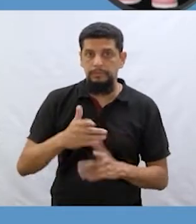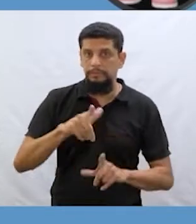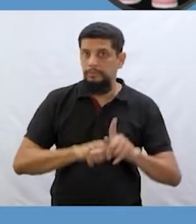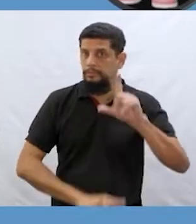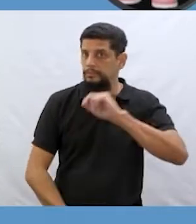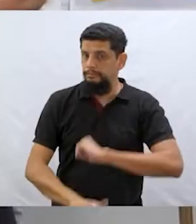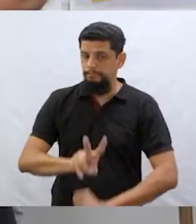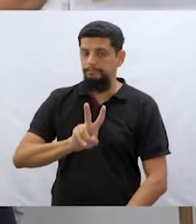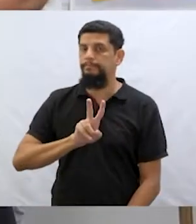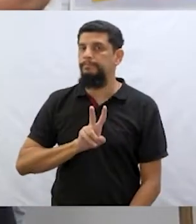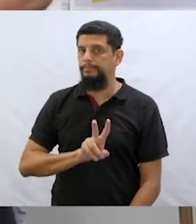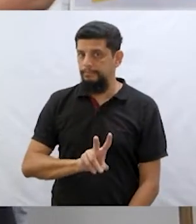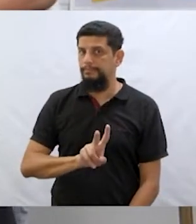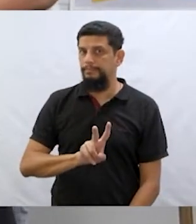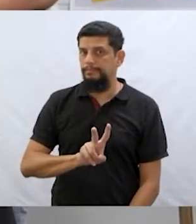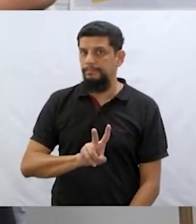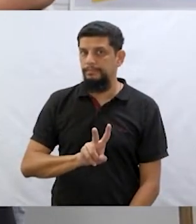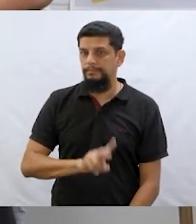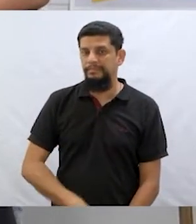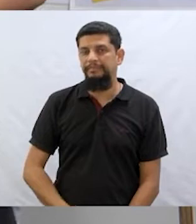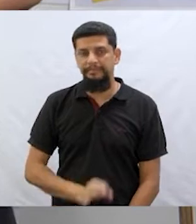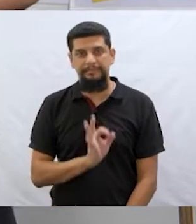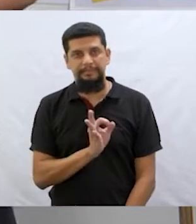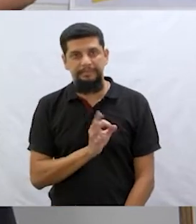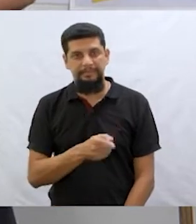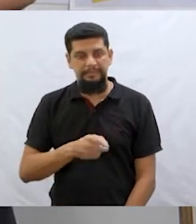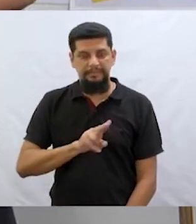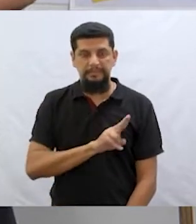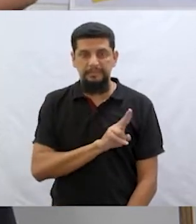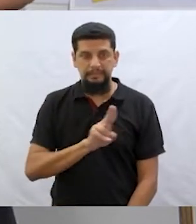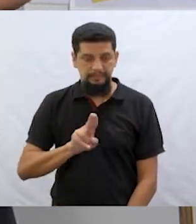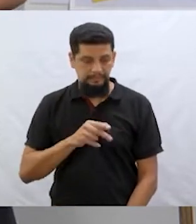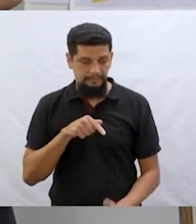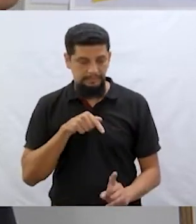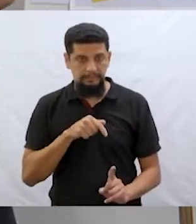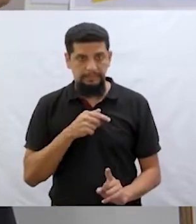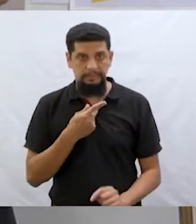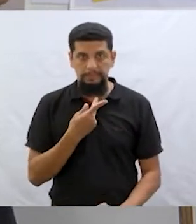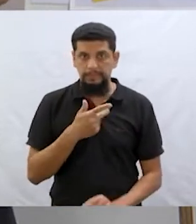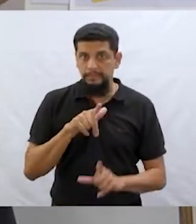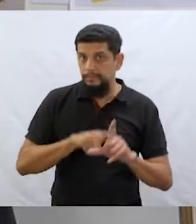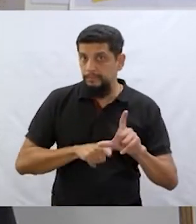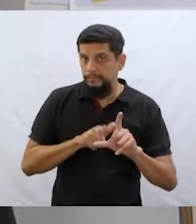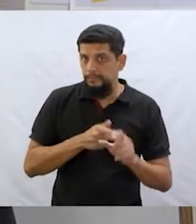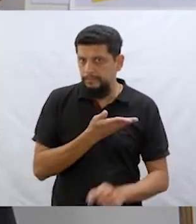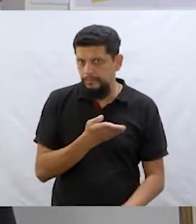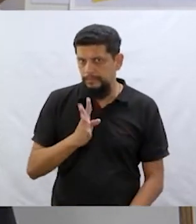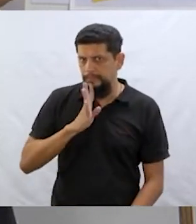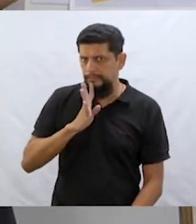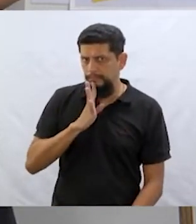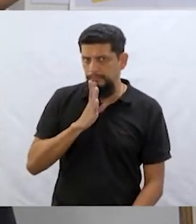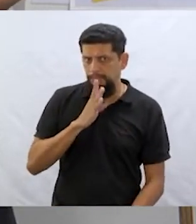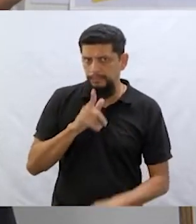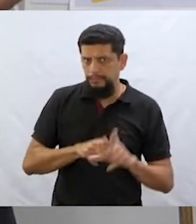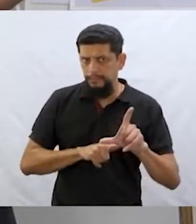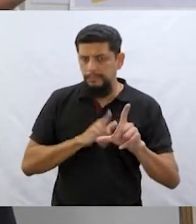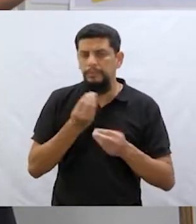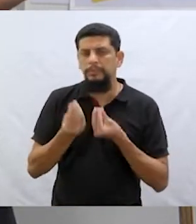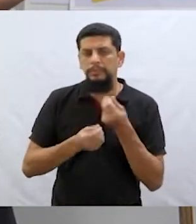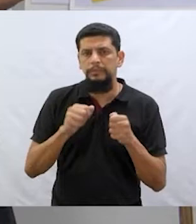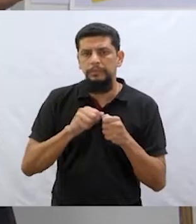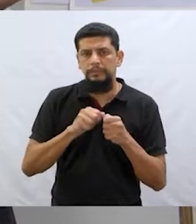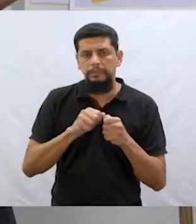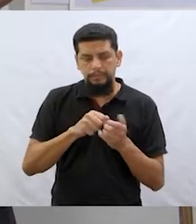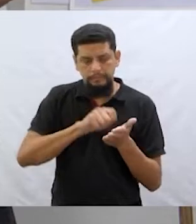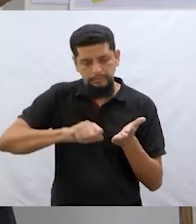elas começam com a letra V. É, esse é o nome dessa letra. Você já sabia? Conhece essa letra? Sabe